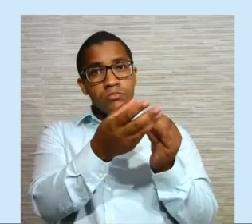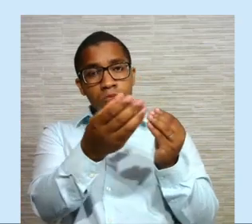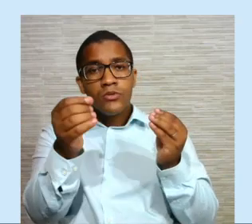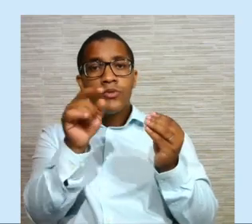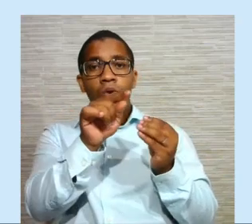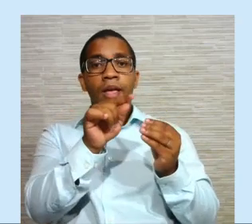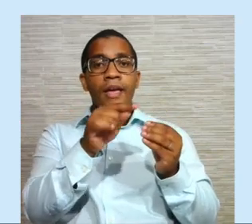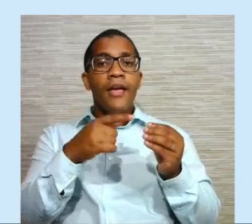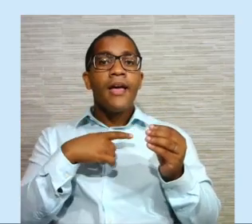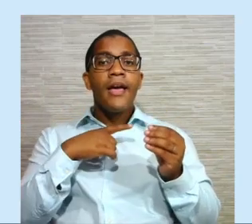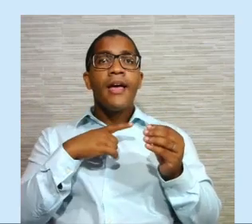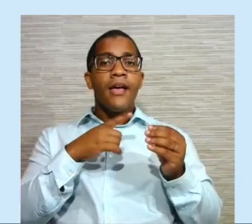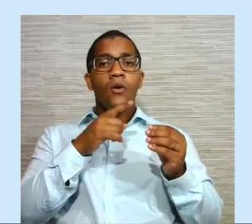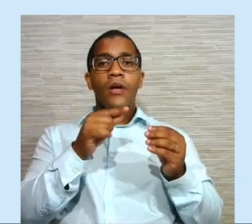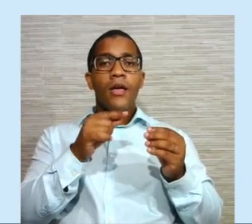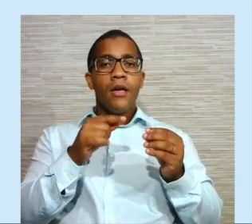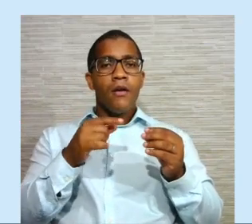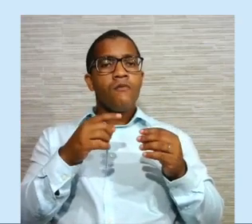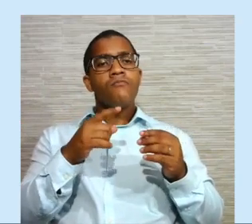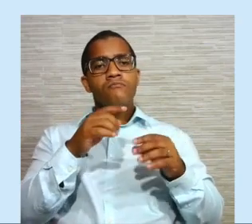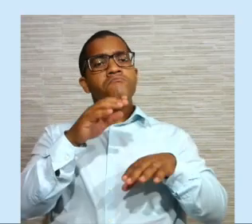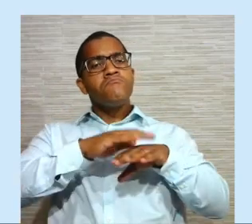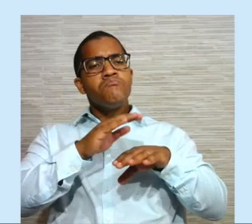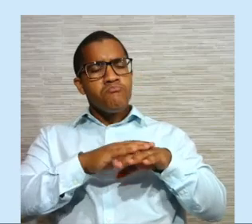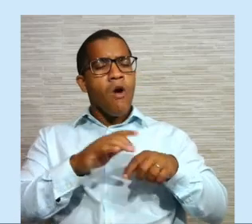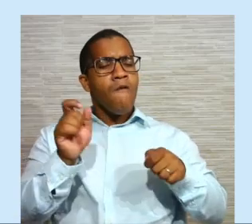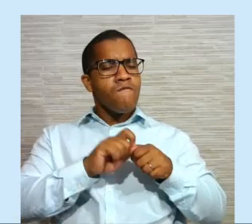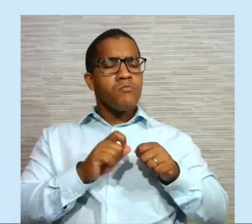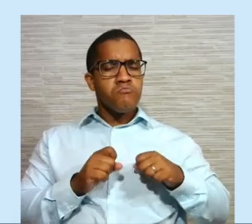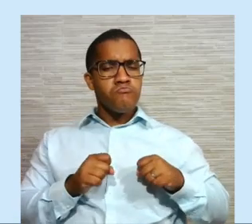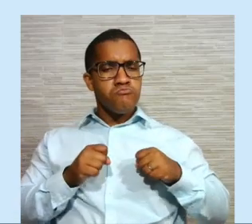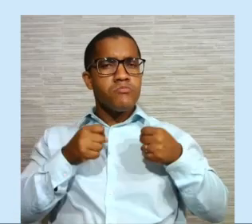tinha, né, o espírito do faça você mesmo, né,